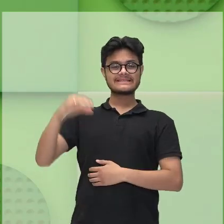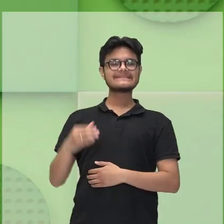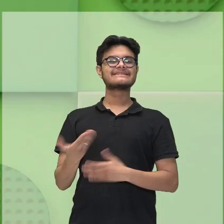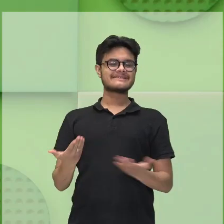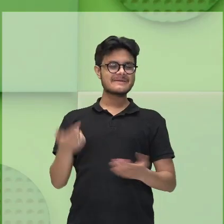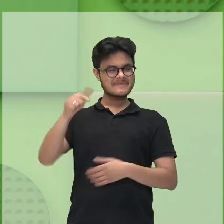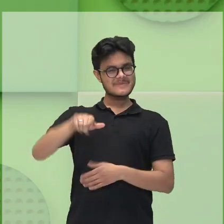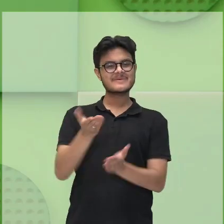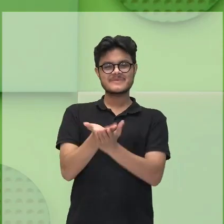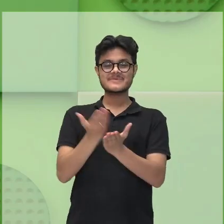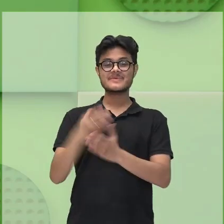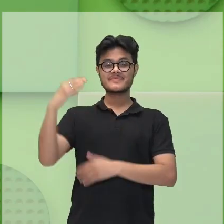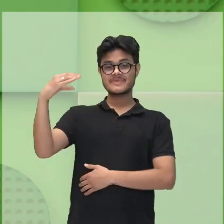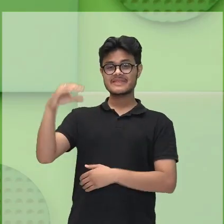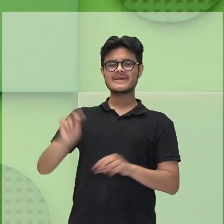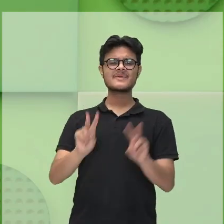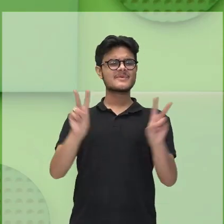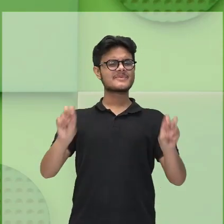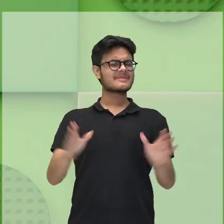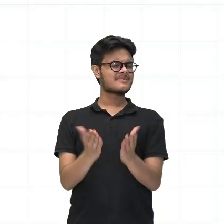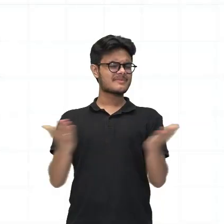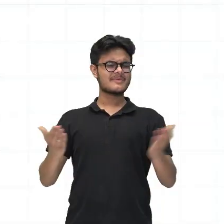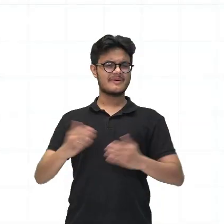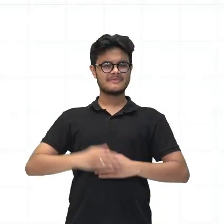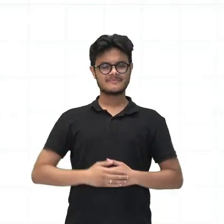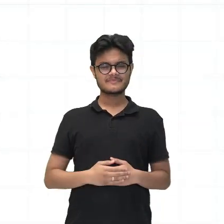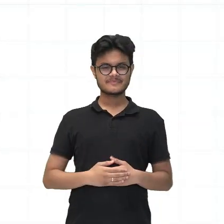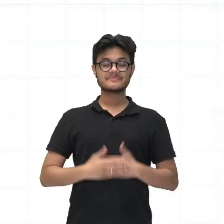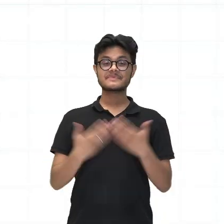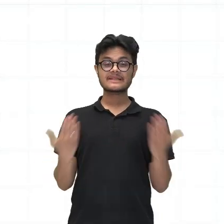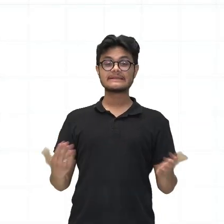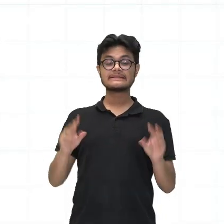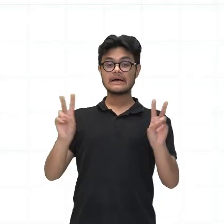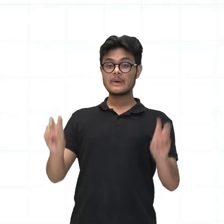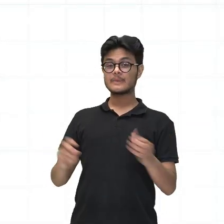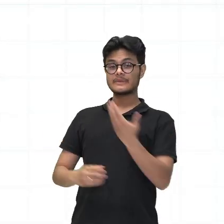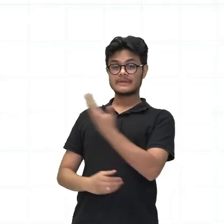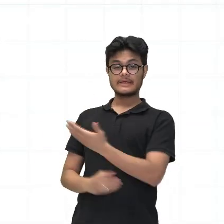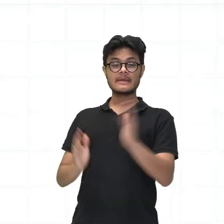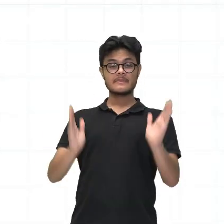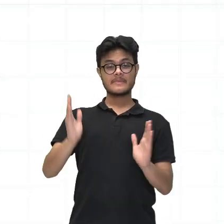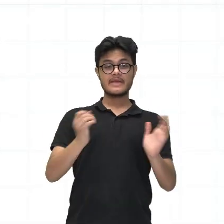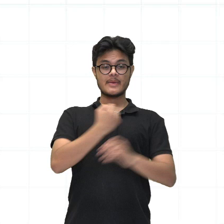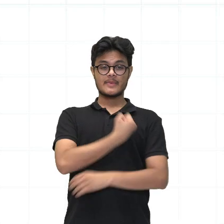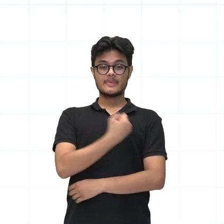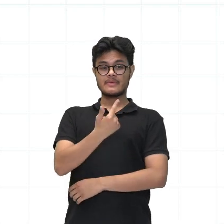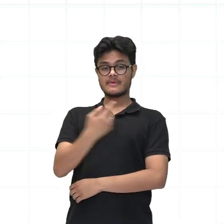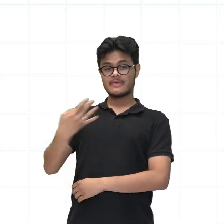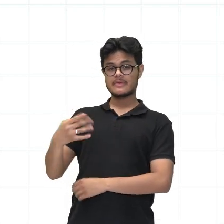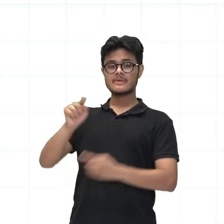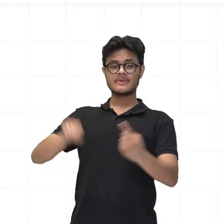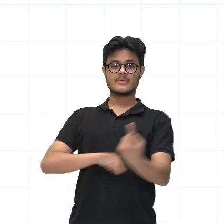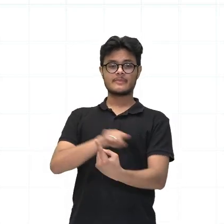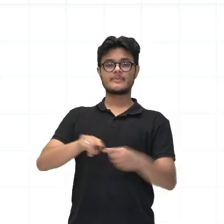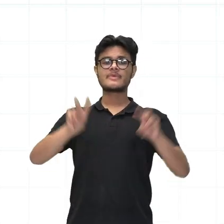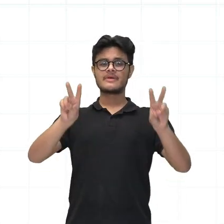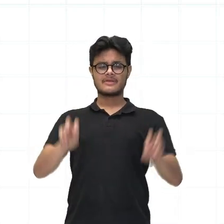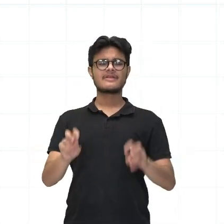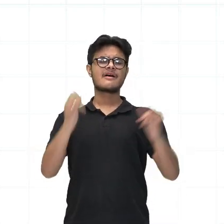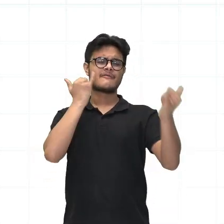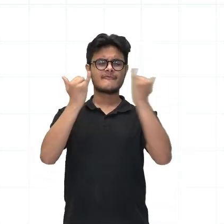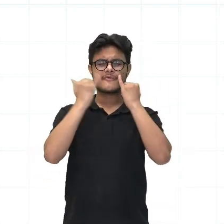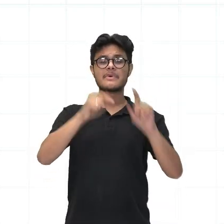uma aula. Vamos ver qual é o assunto da nossa aula. A nossa aula de número 24 tem por objeto de